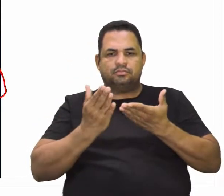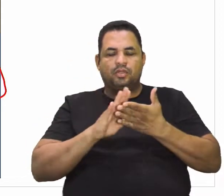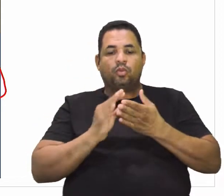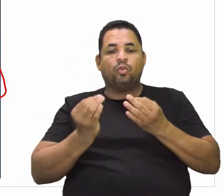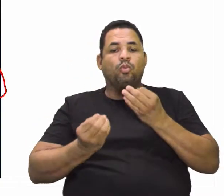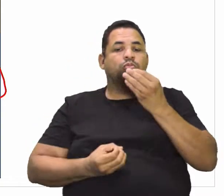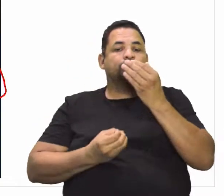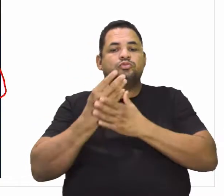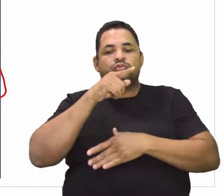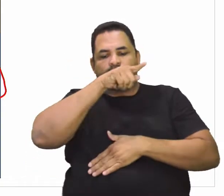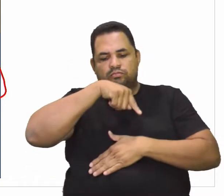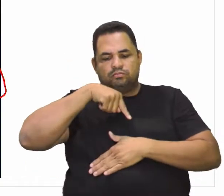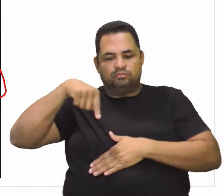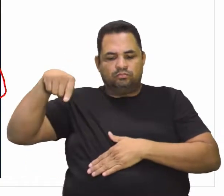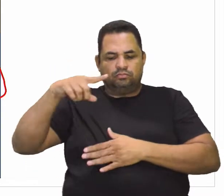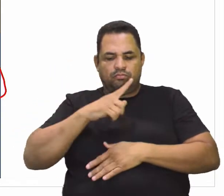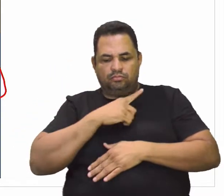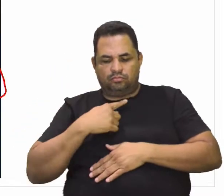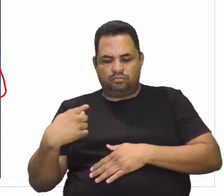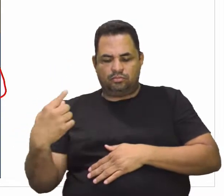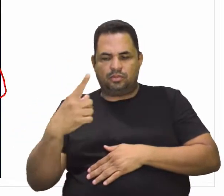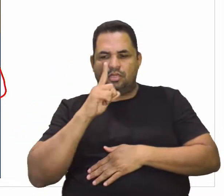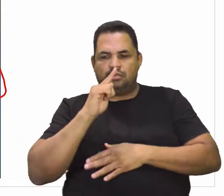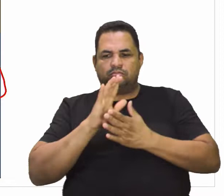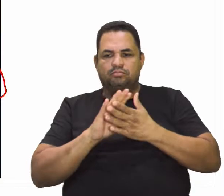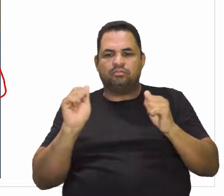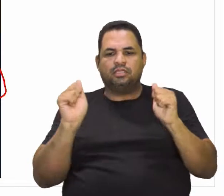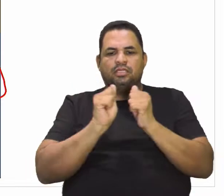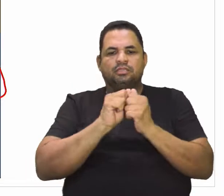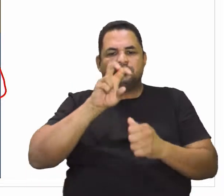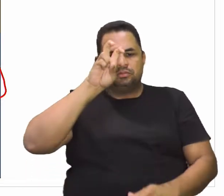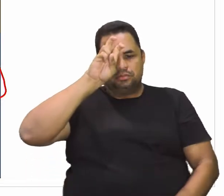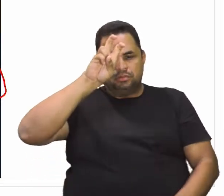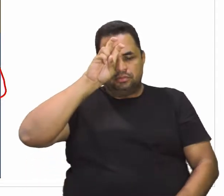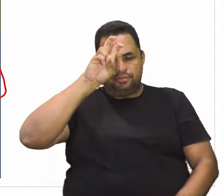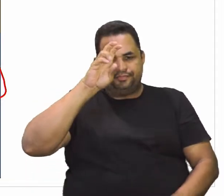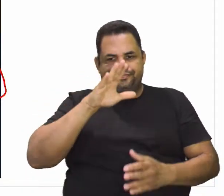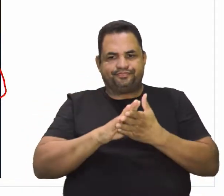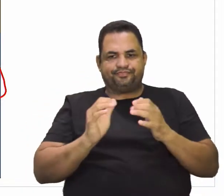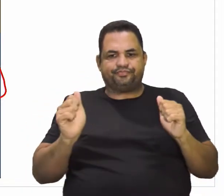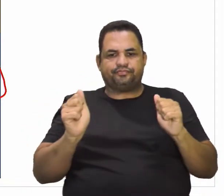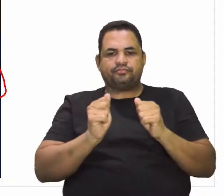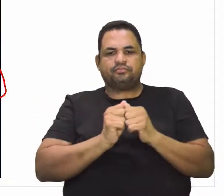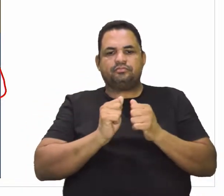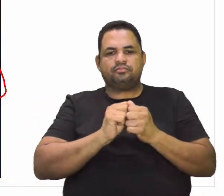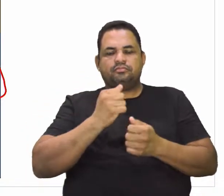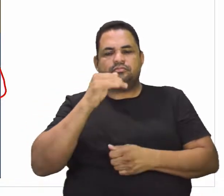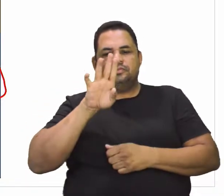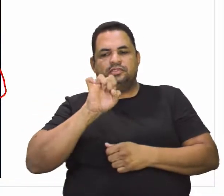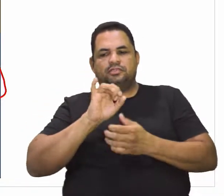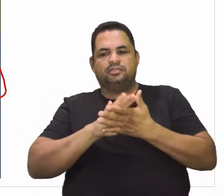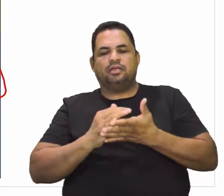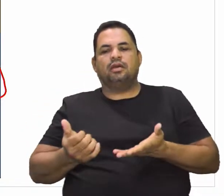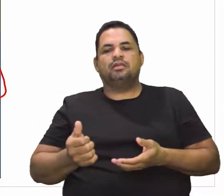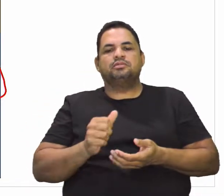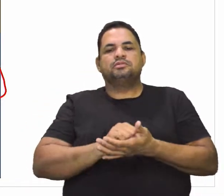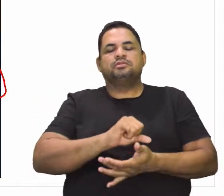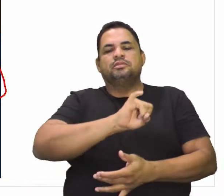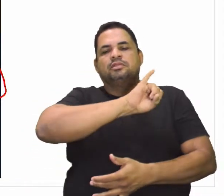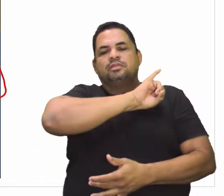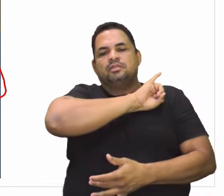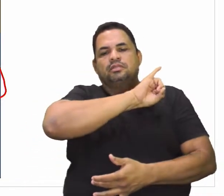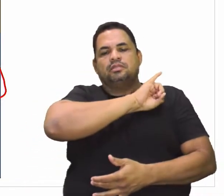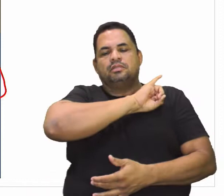península, que fica próximo do Egito, que fica próximo da Síria, do Iraque, que fica próximo